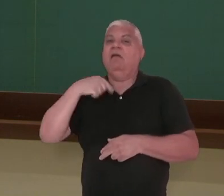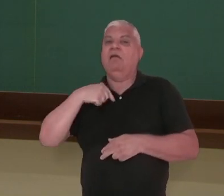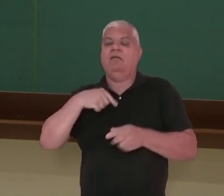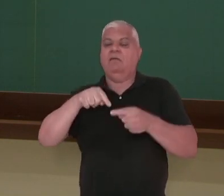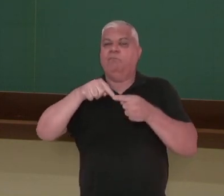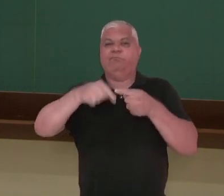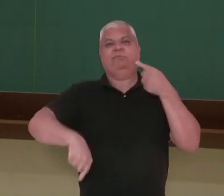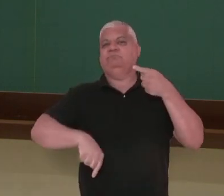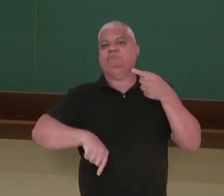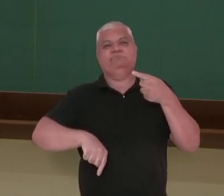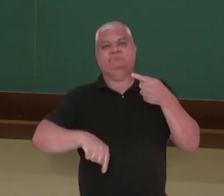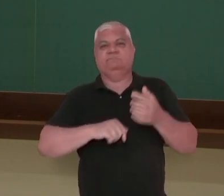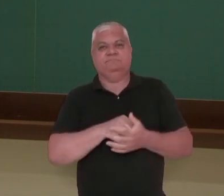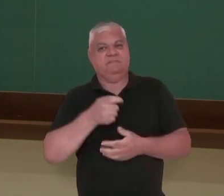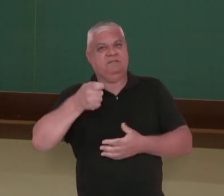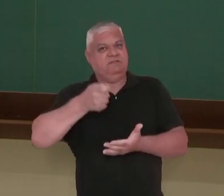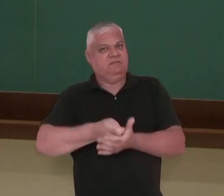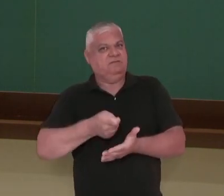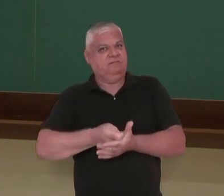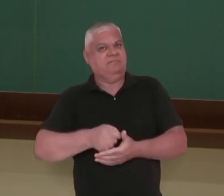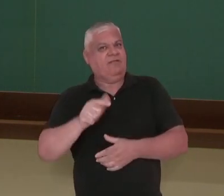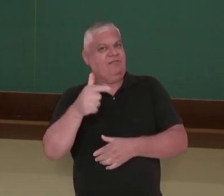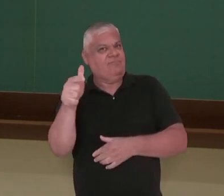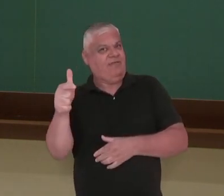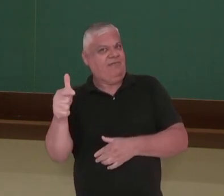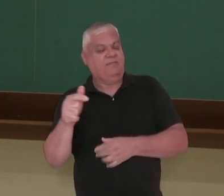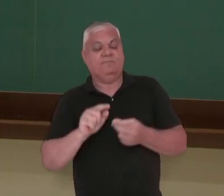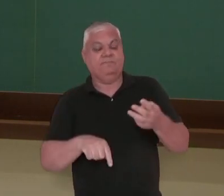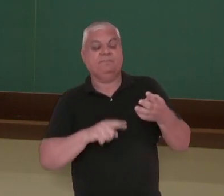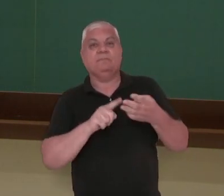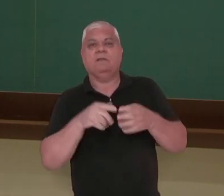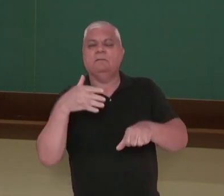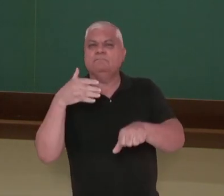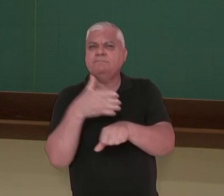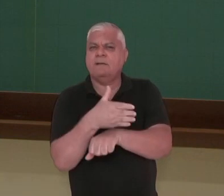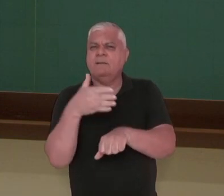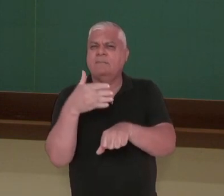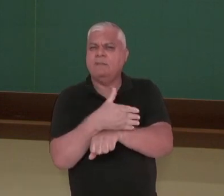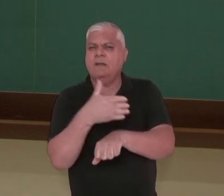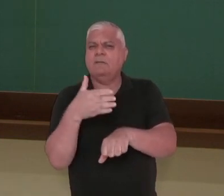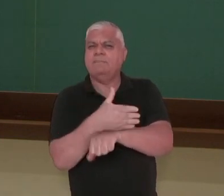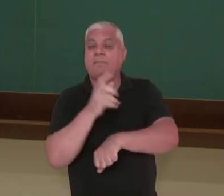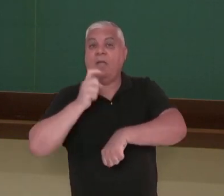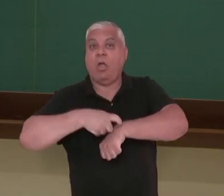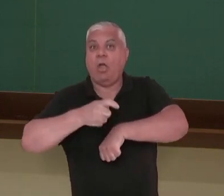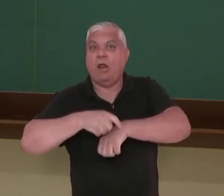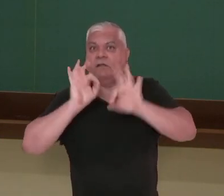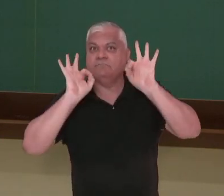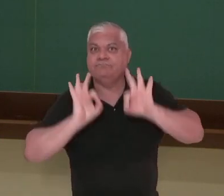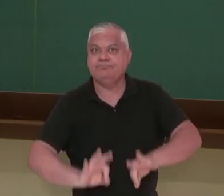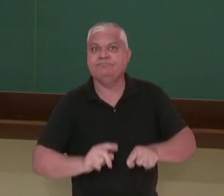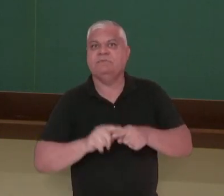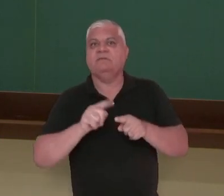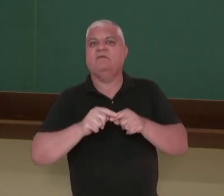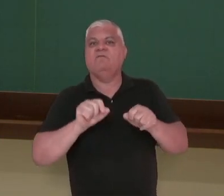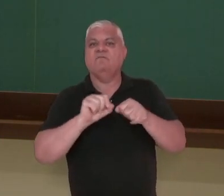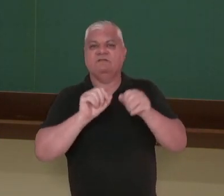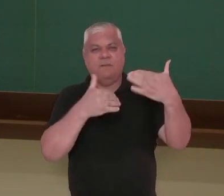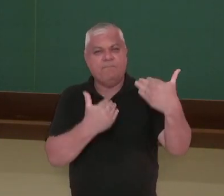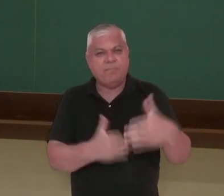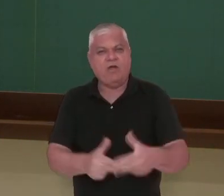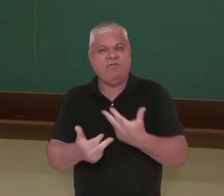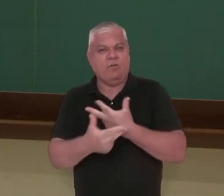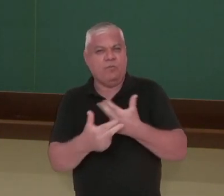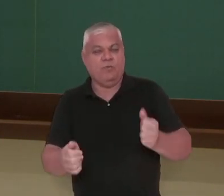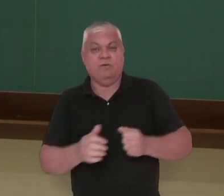dever. Ser frequente e pontual às aulas, avaliações e outras atividades escolares.